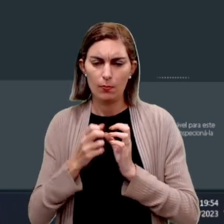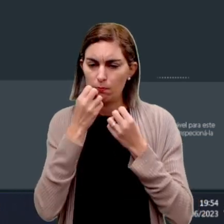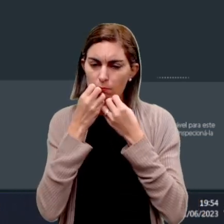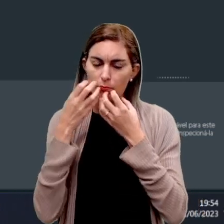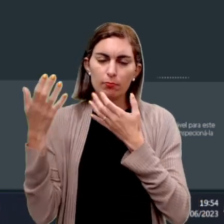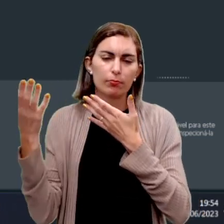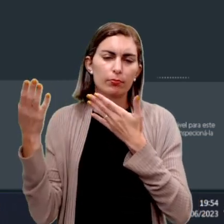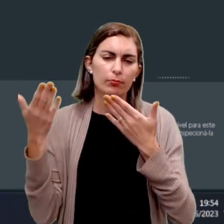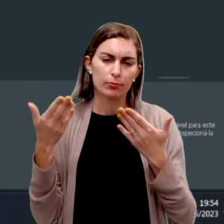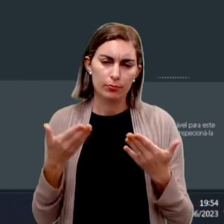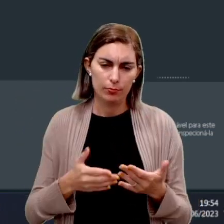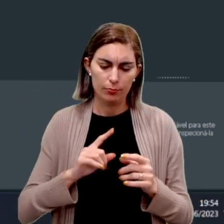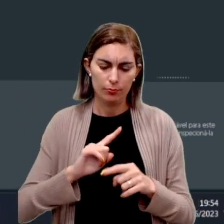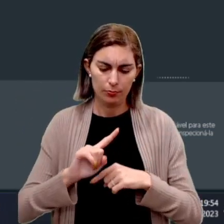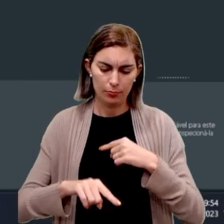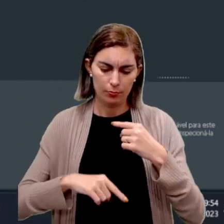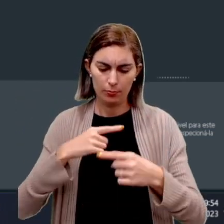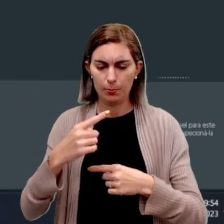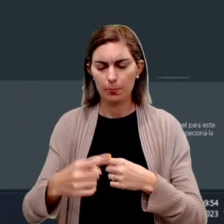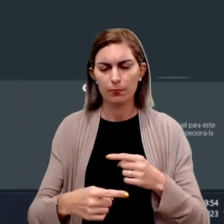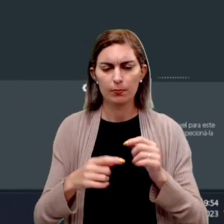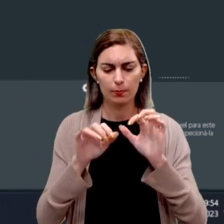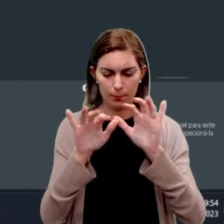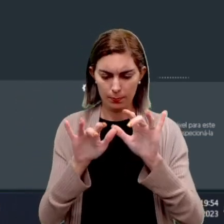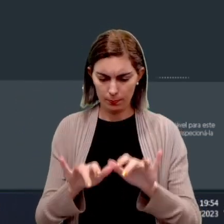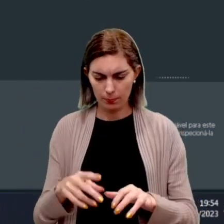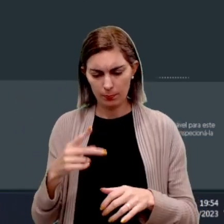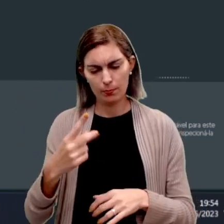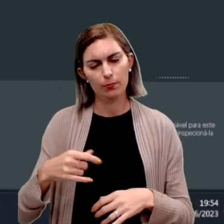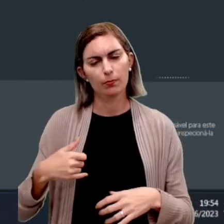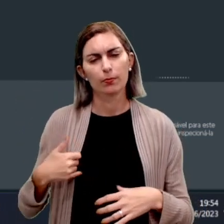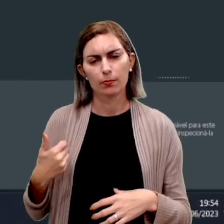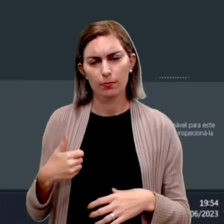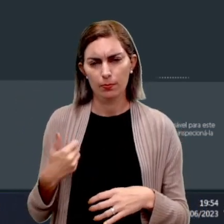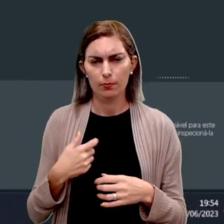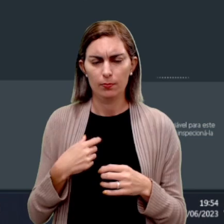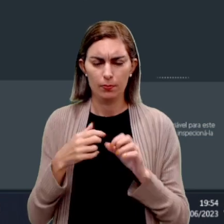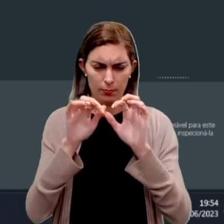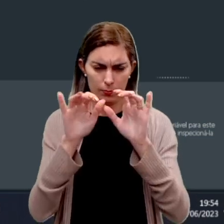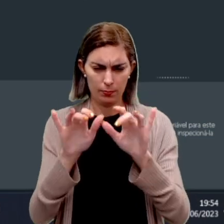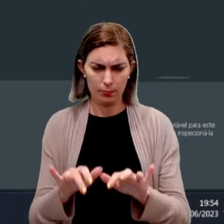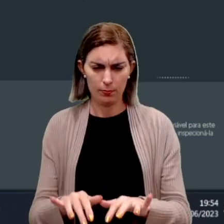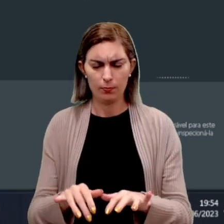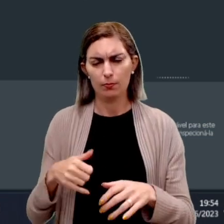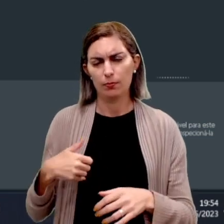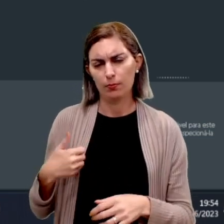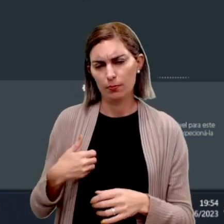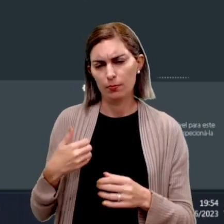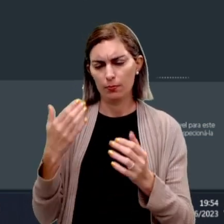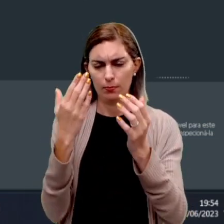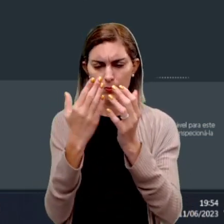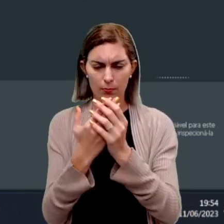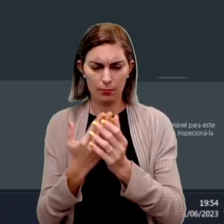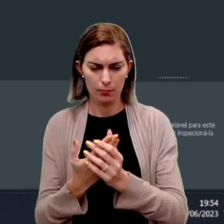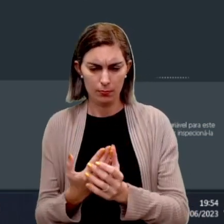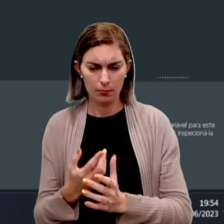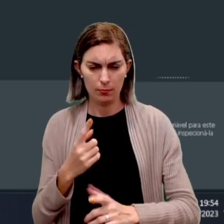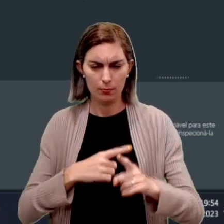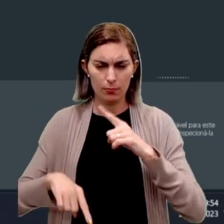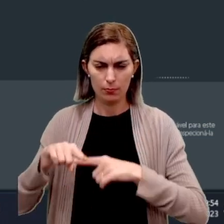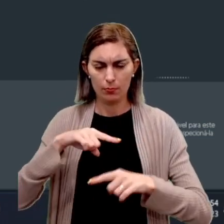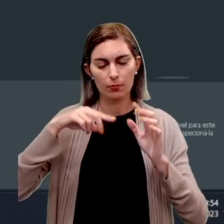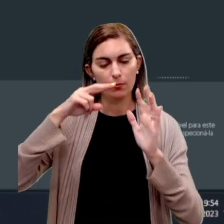bem-vindo. Depois escreve, digite a sua idade. Eu vou digitar a idade, ele vai armazenar através do comando